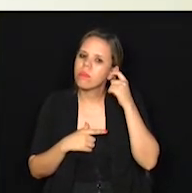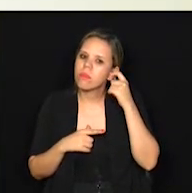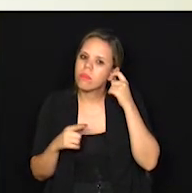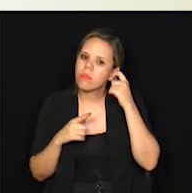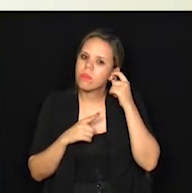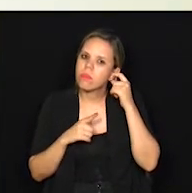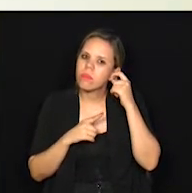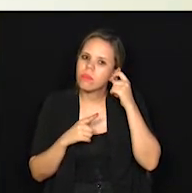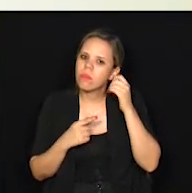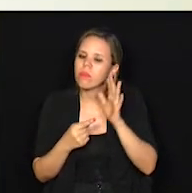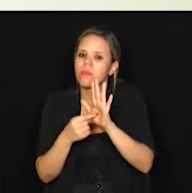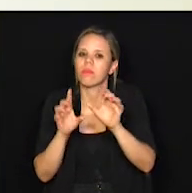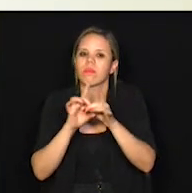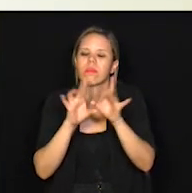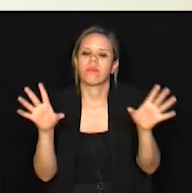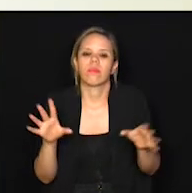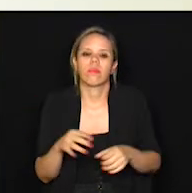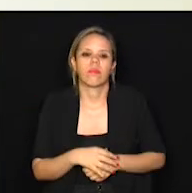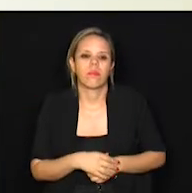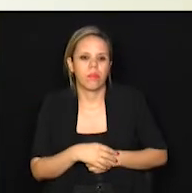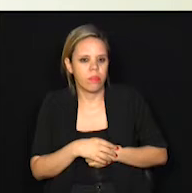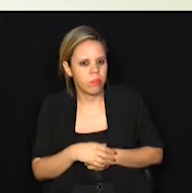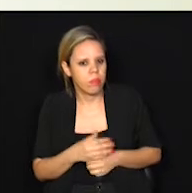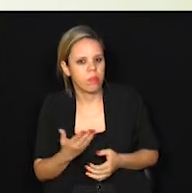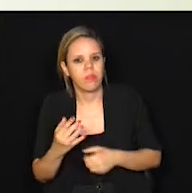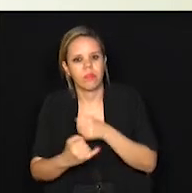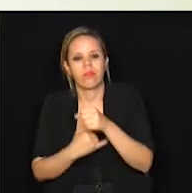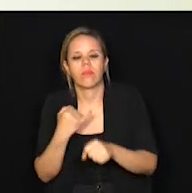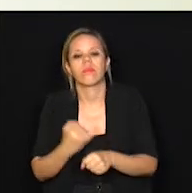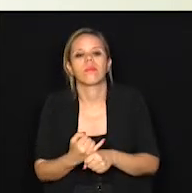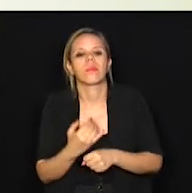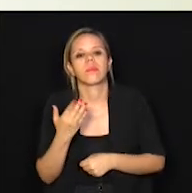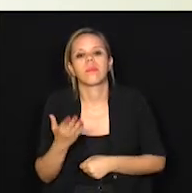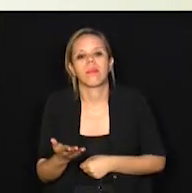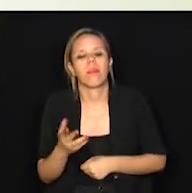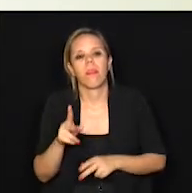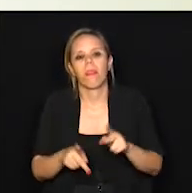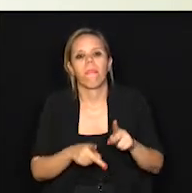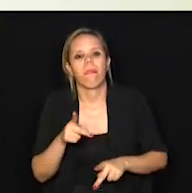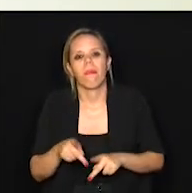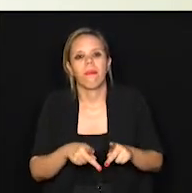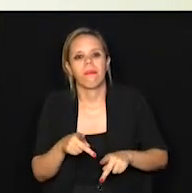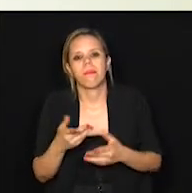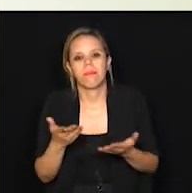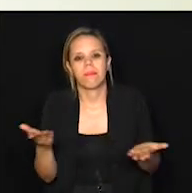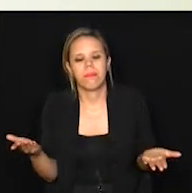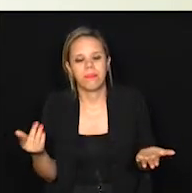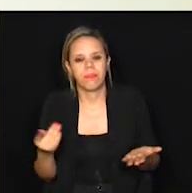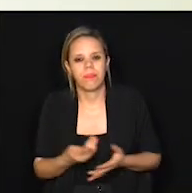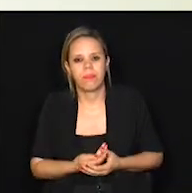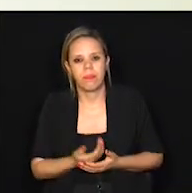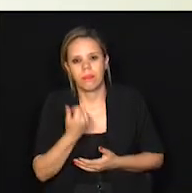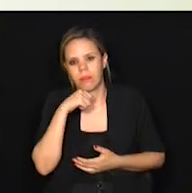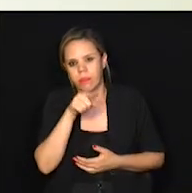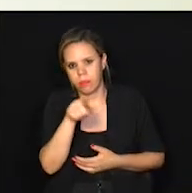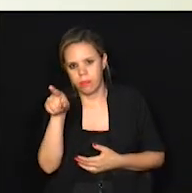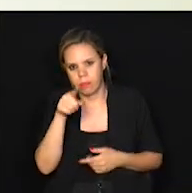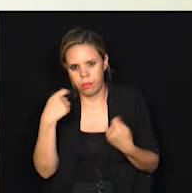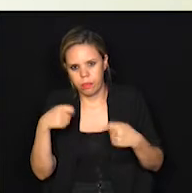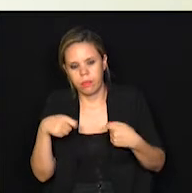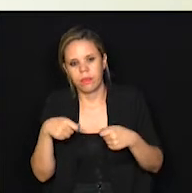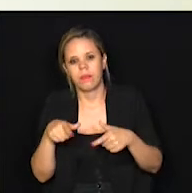falirmos, o poder público, a partir de 2021, ele teria que assumir um número muito maior de crianças, sobretudo